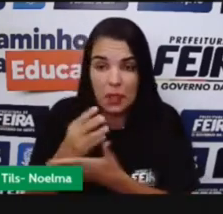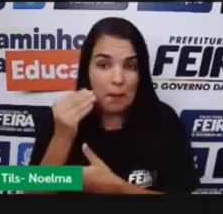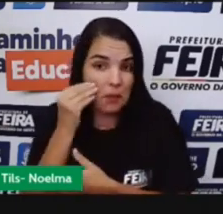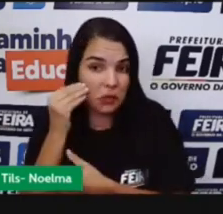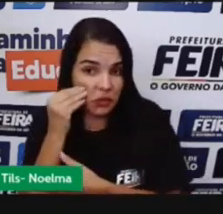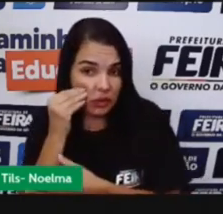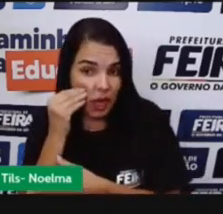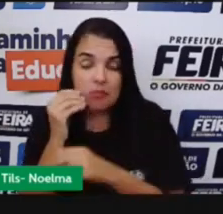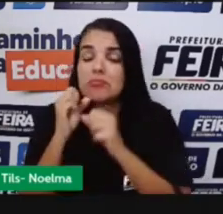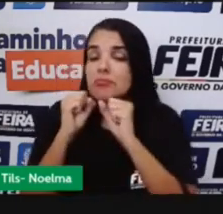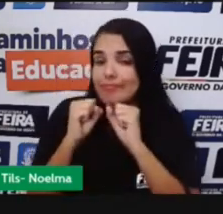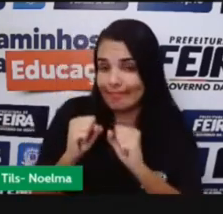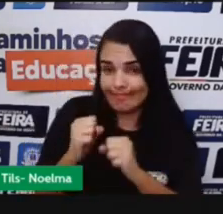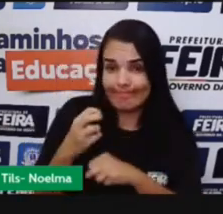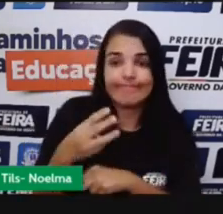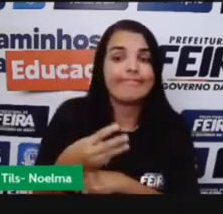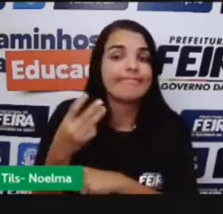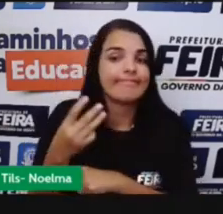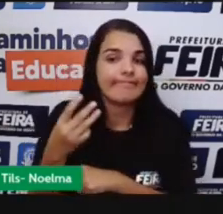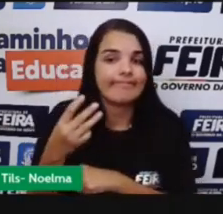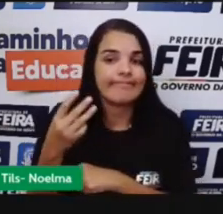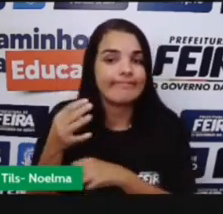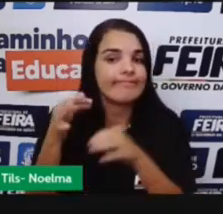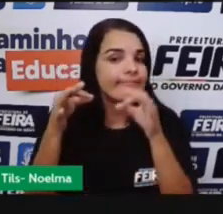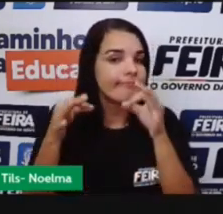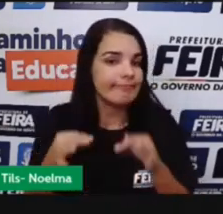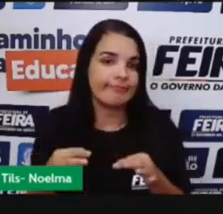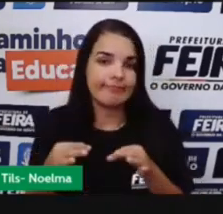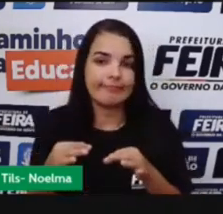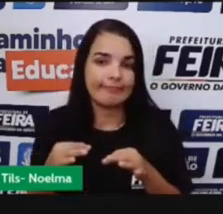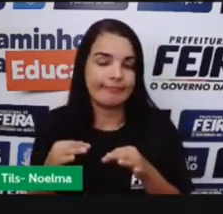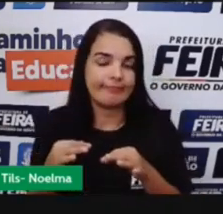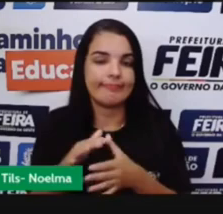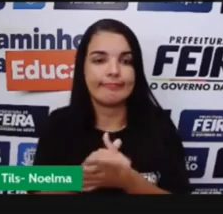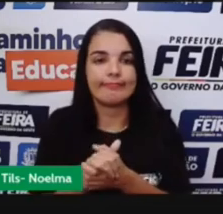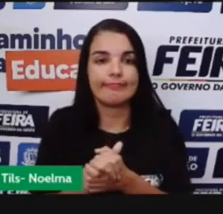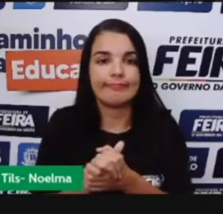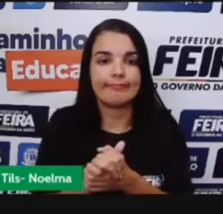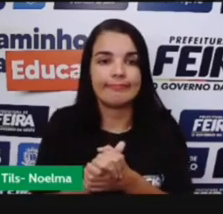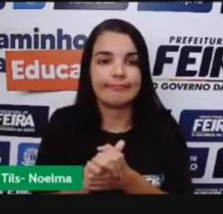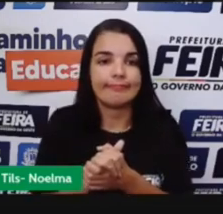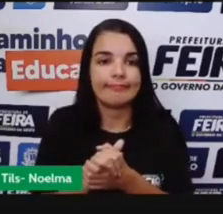elas estão corretas, são os símbolos utilizados nesta operação,